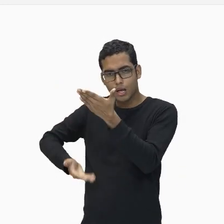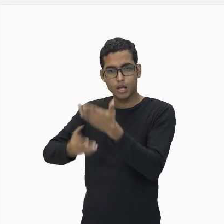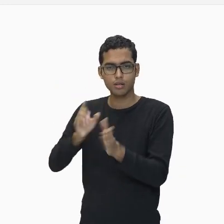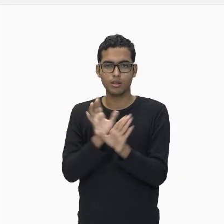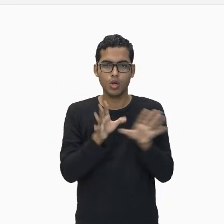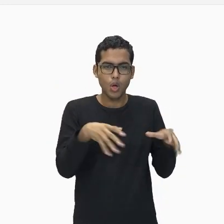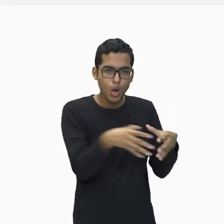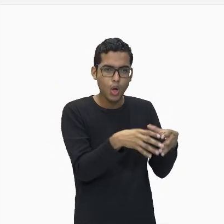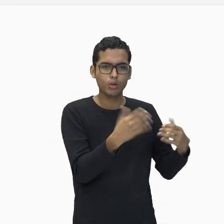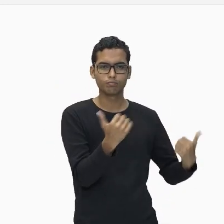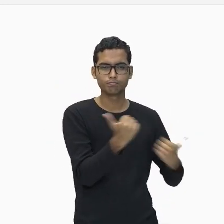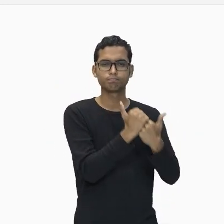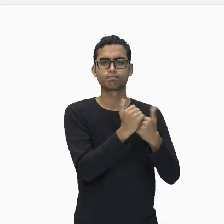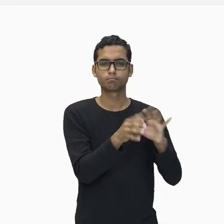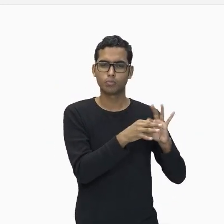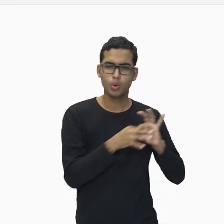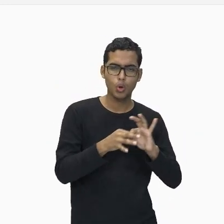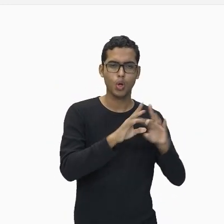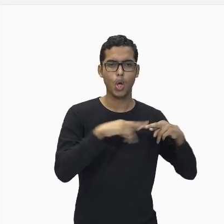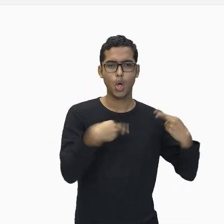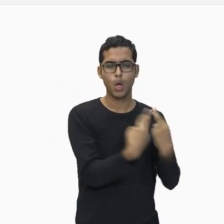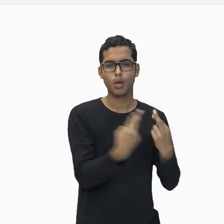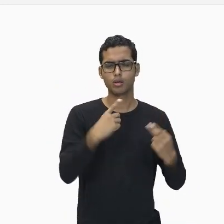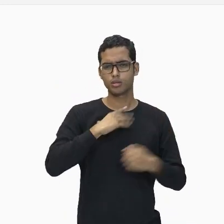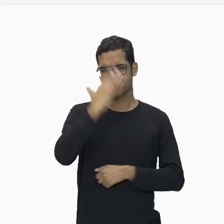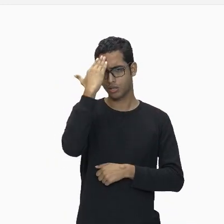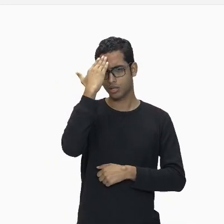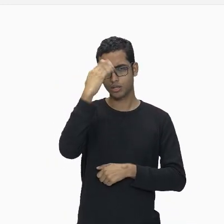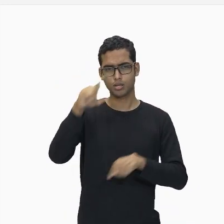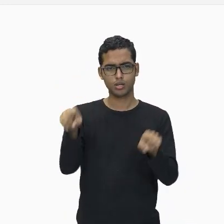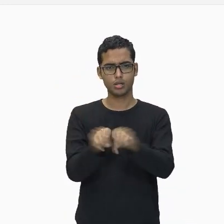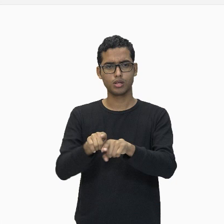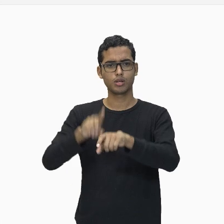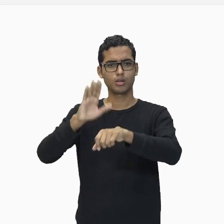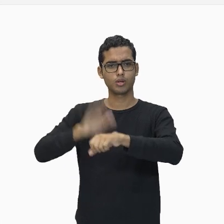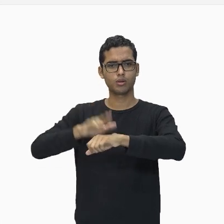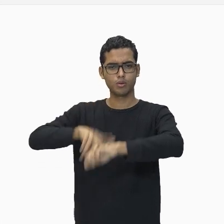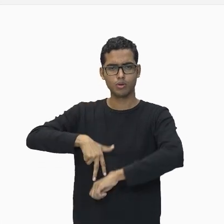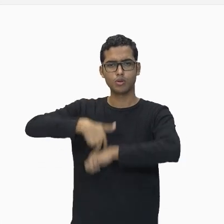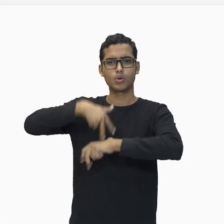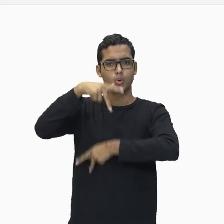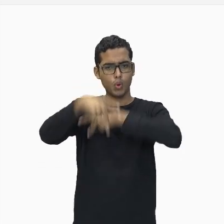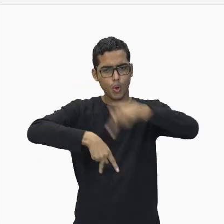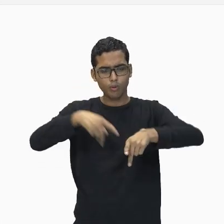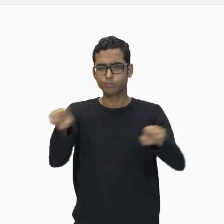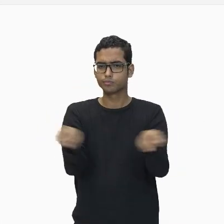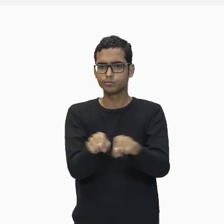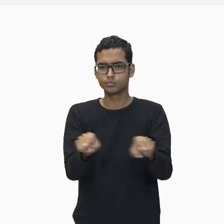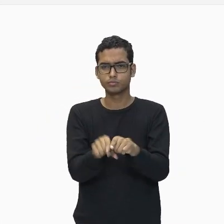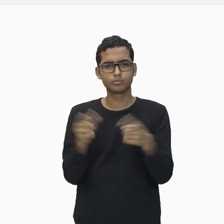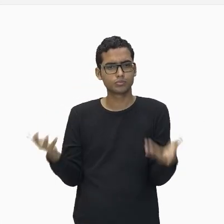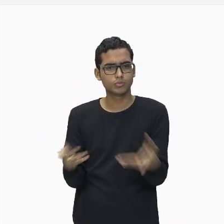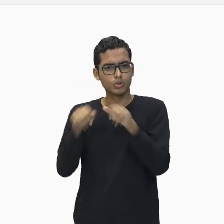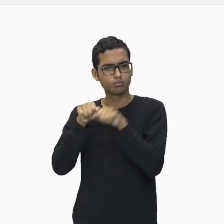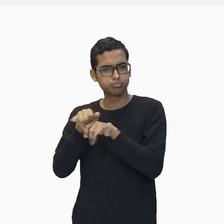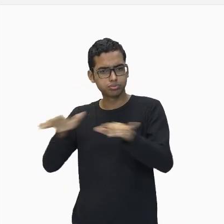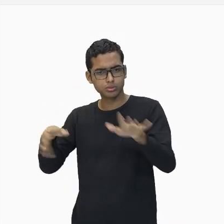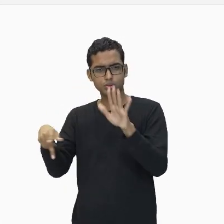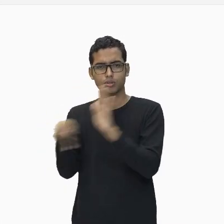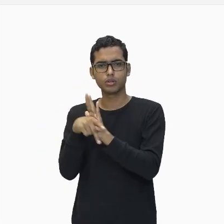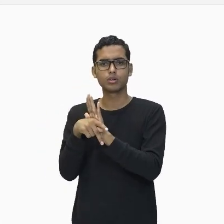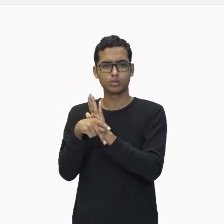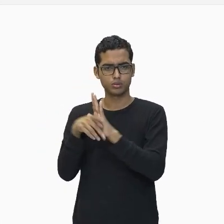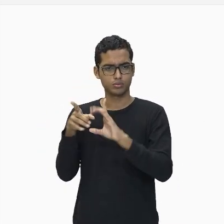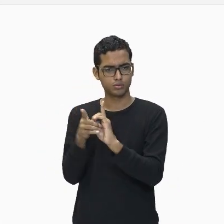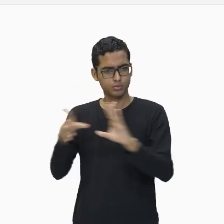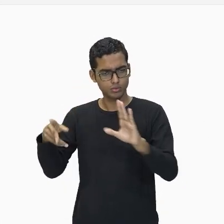para reafirmar o princípio de autodeterminação dos povos e o favor à expansão do regime de